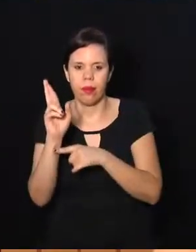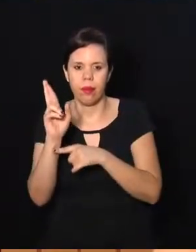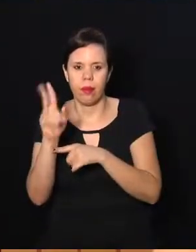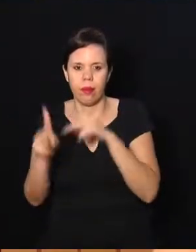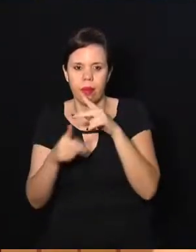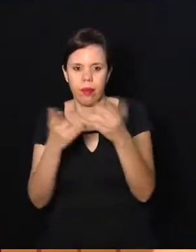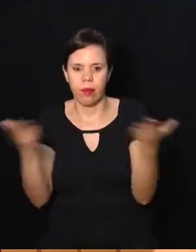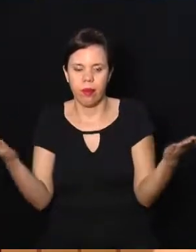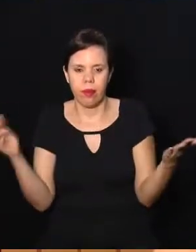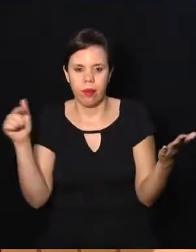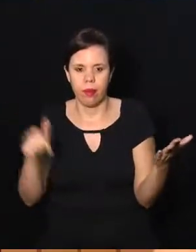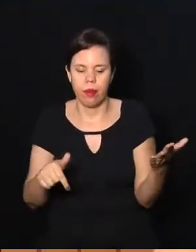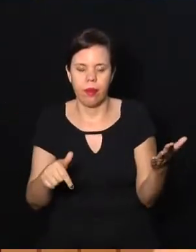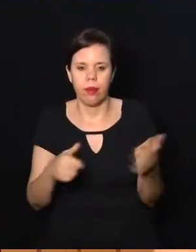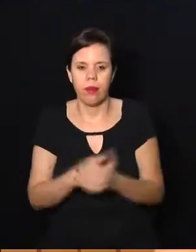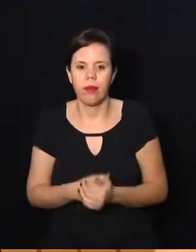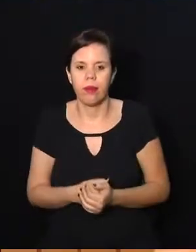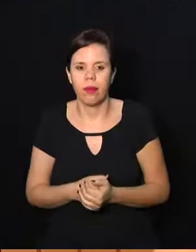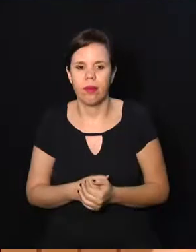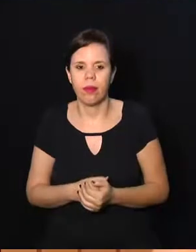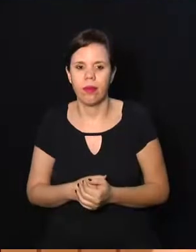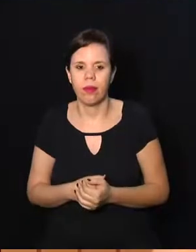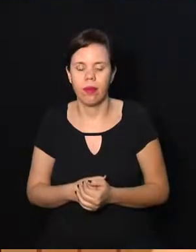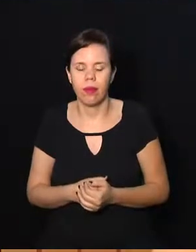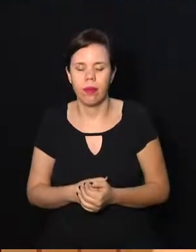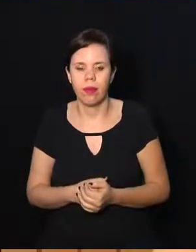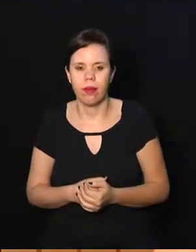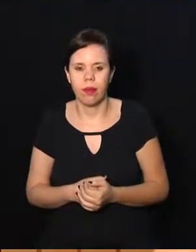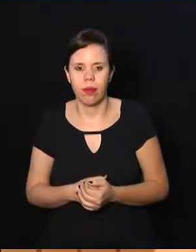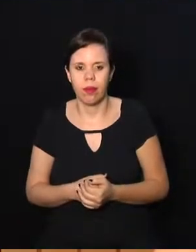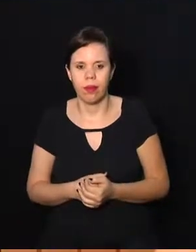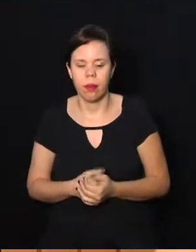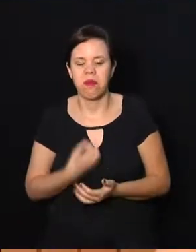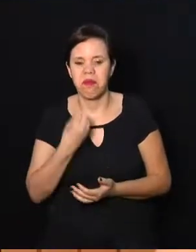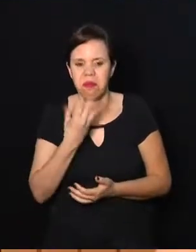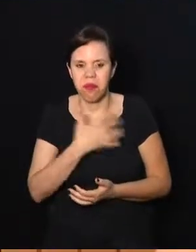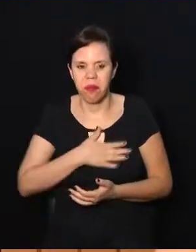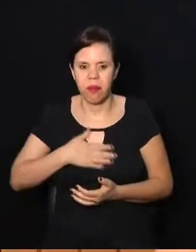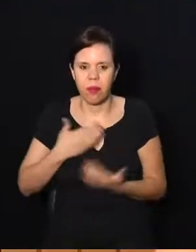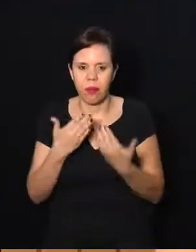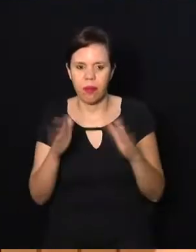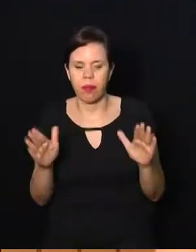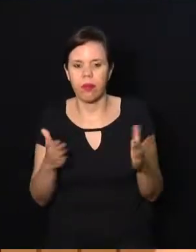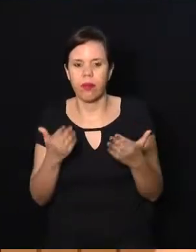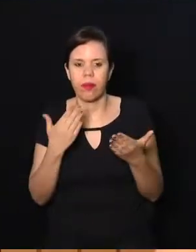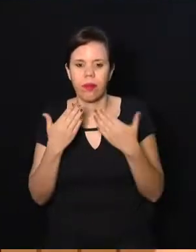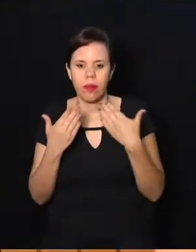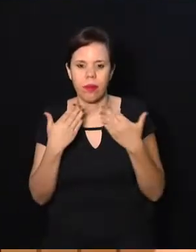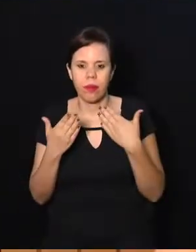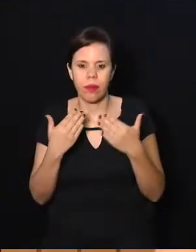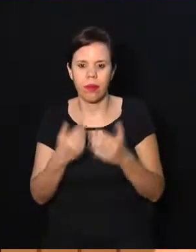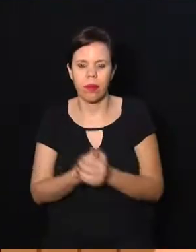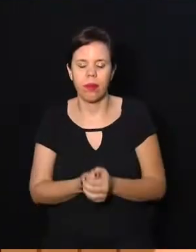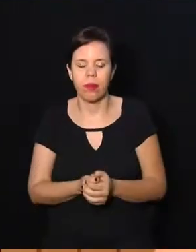povo está representado nesta casa. É muito bom abrir esse